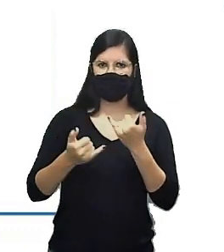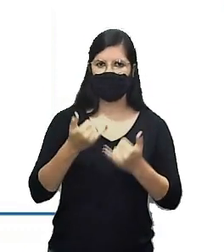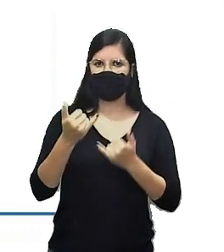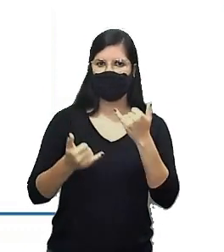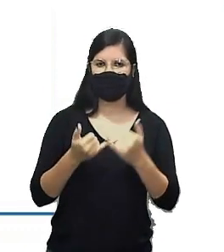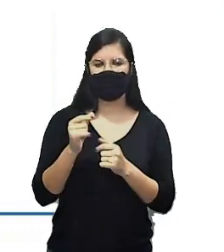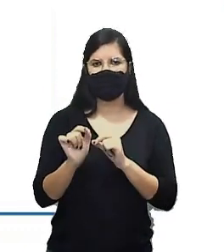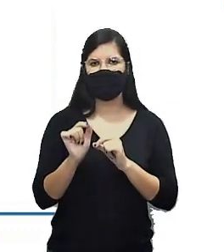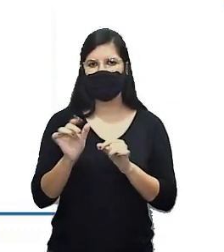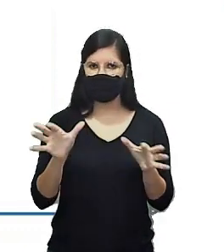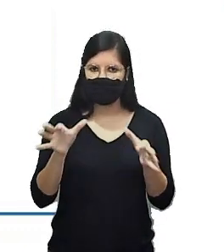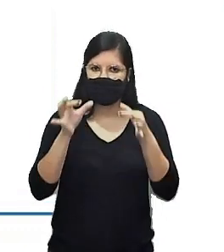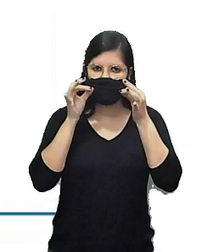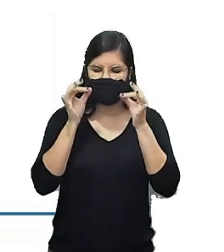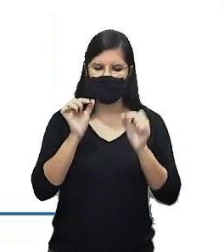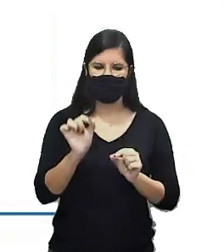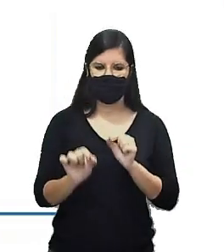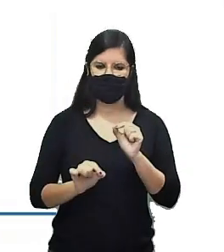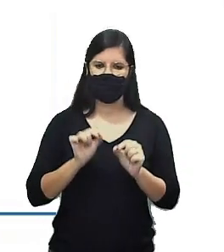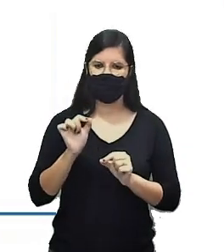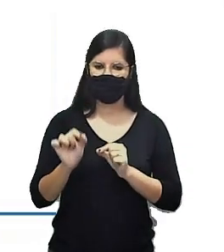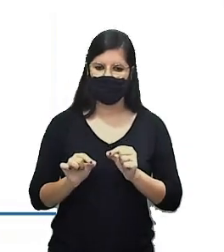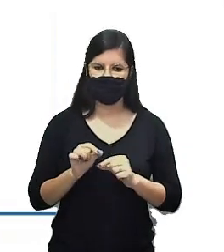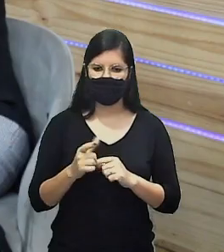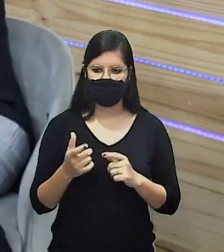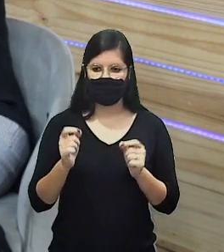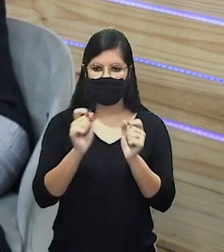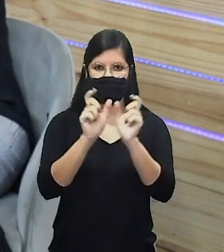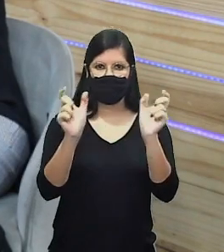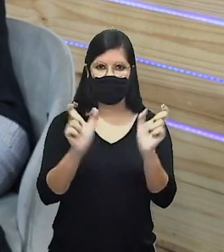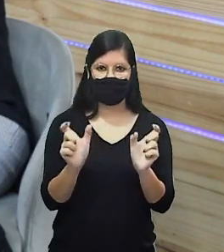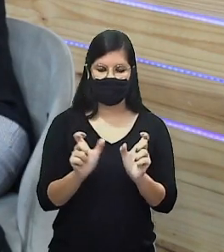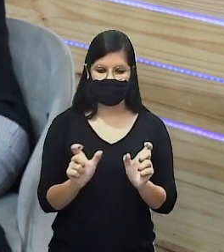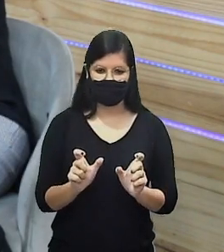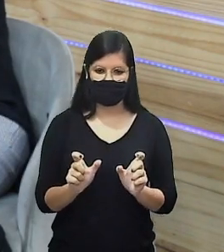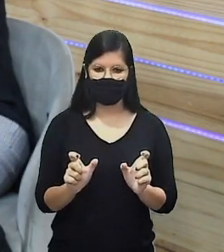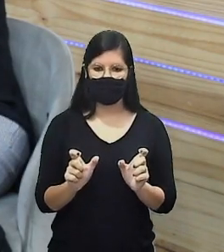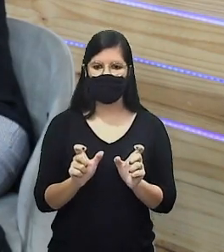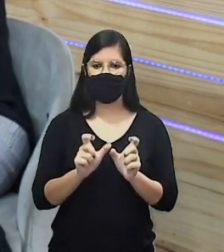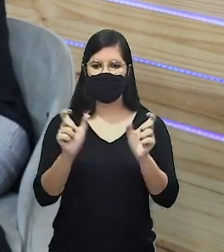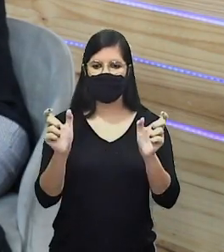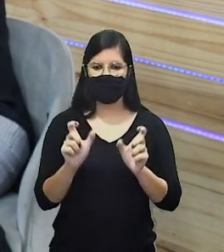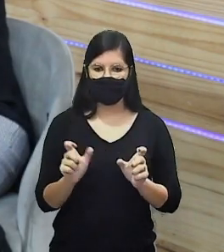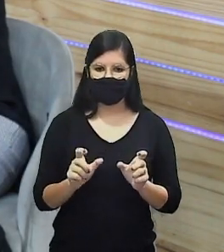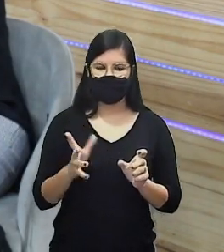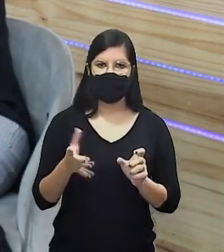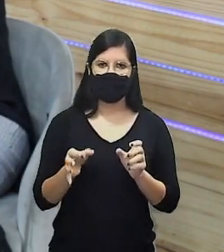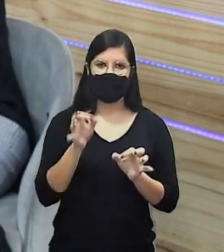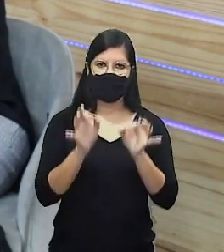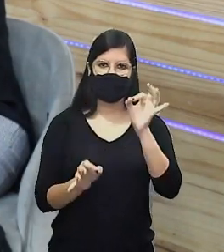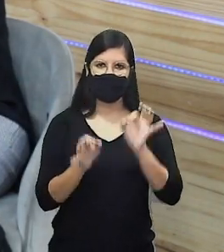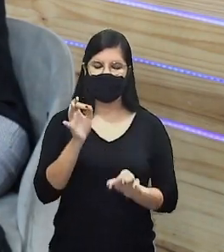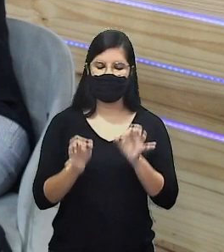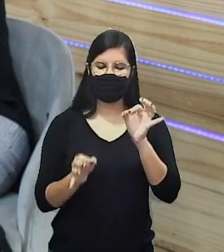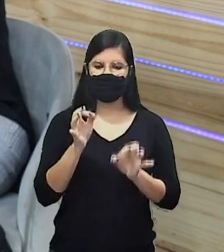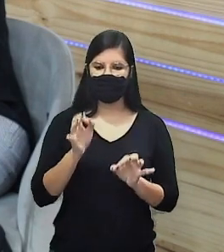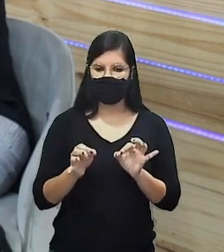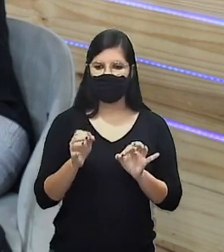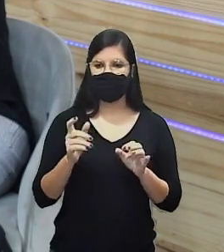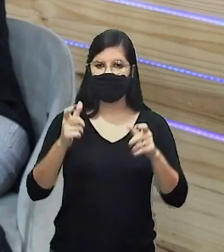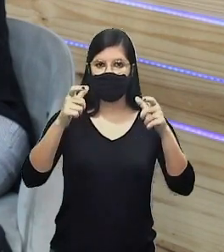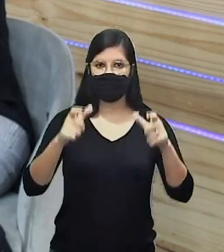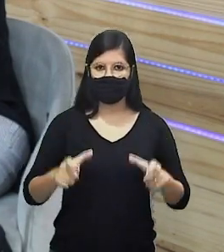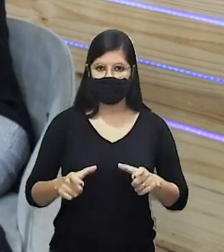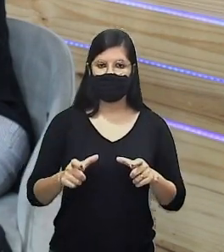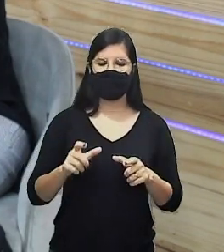chama a atenção, além desse álbum, né, é essa expressão utilizada, né? O Tribunal do Facebook, quer dizer, é nesse